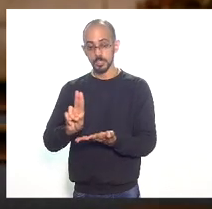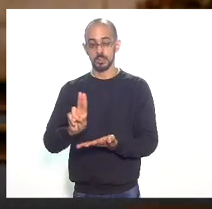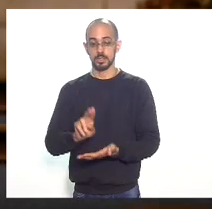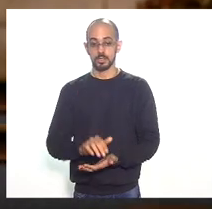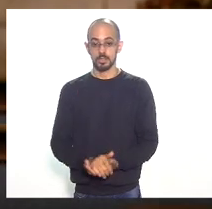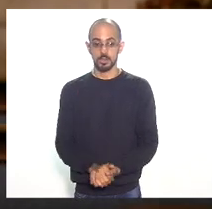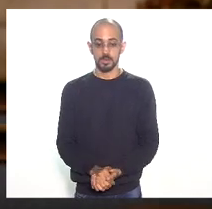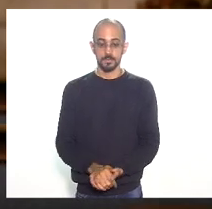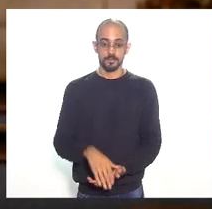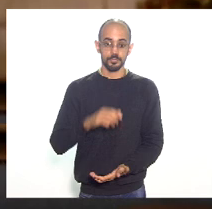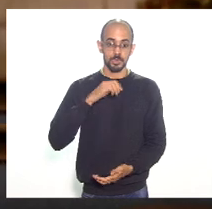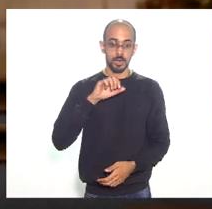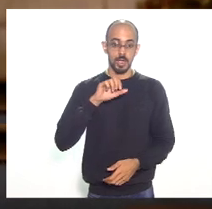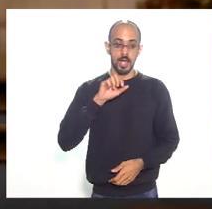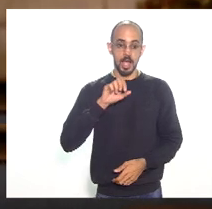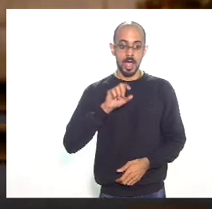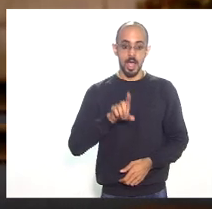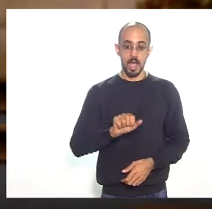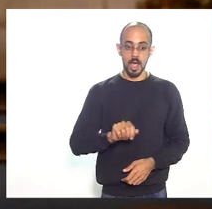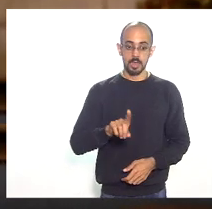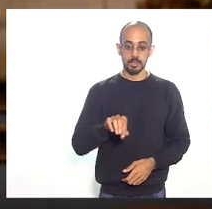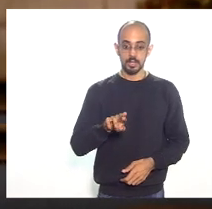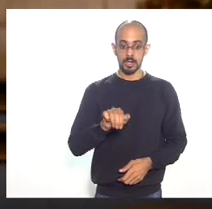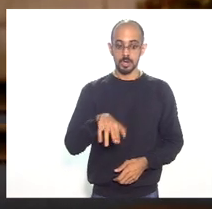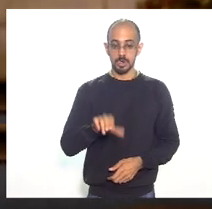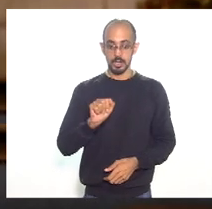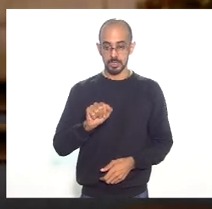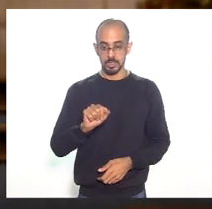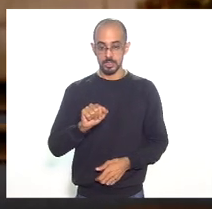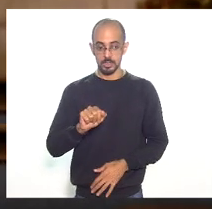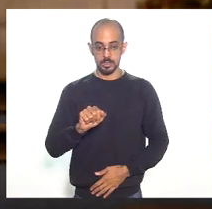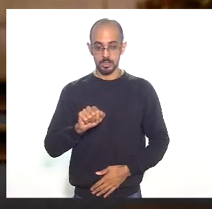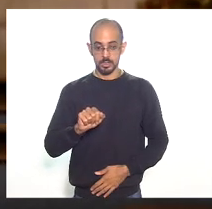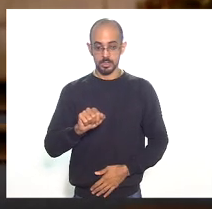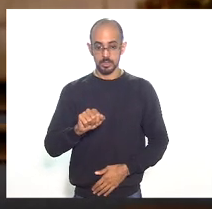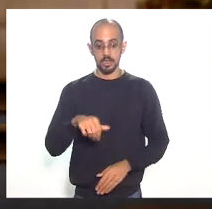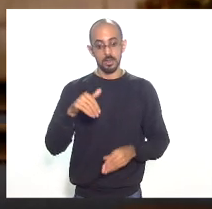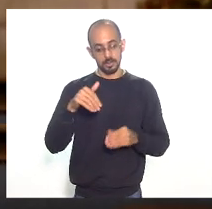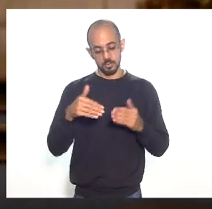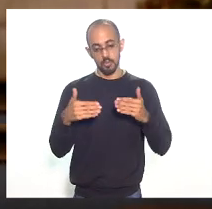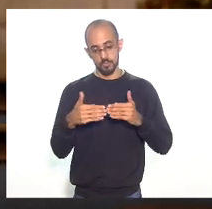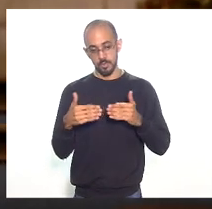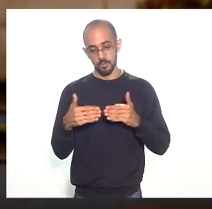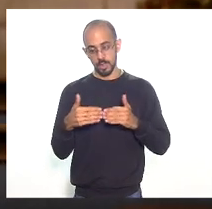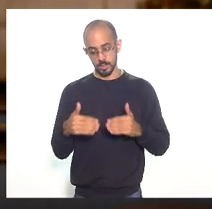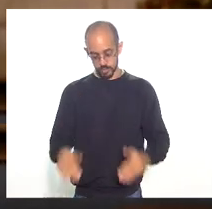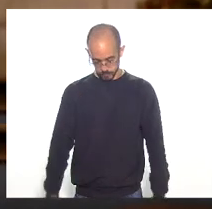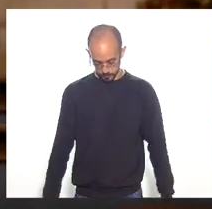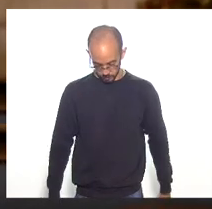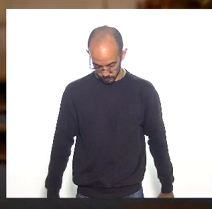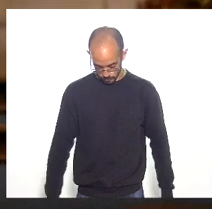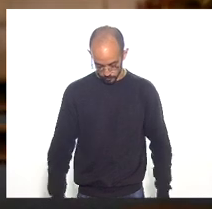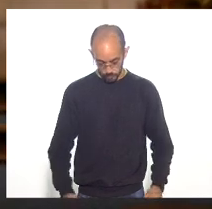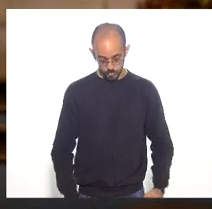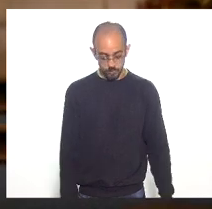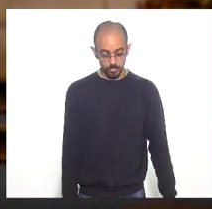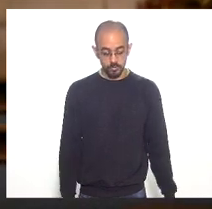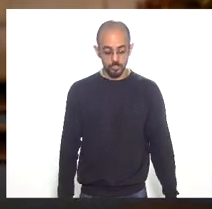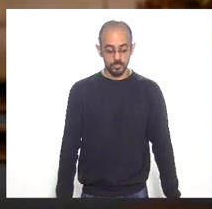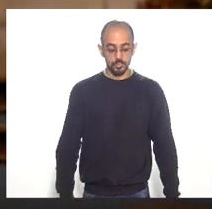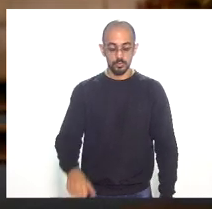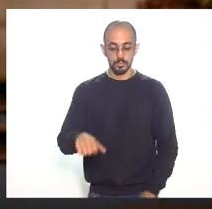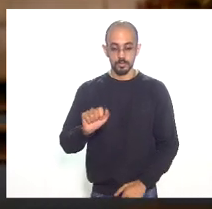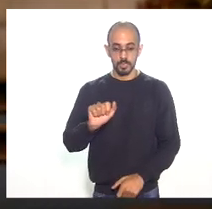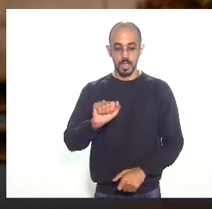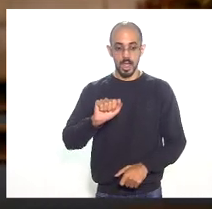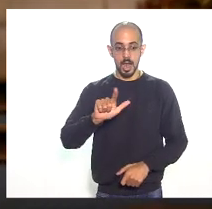Deputada Adriana Baltazar. Favorável, Presidente. Vota sim. Deputada